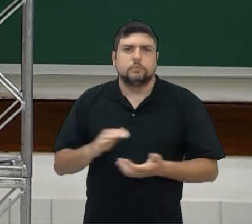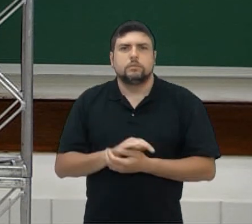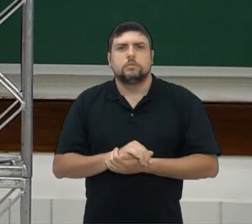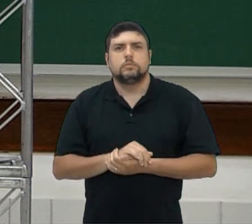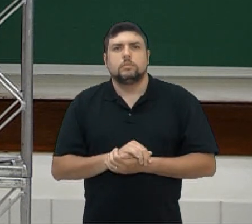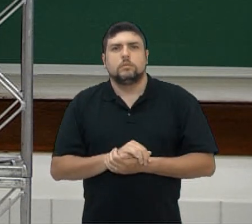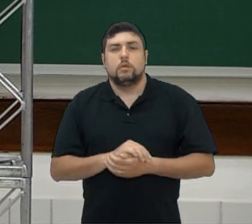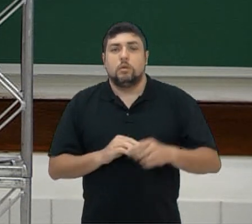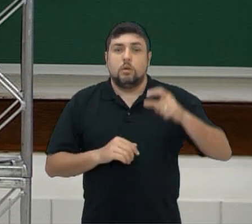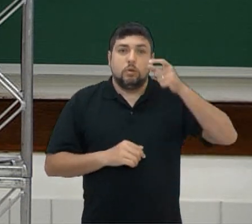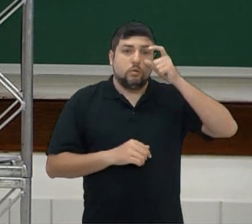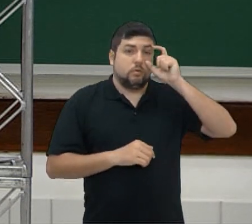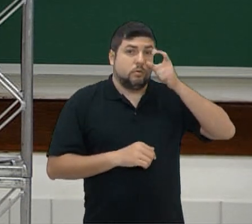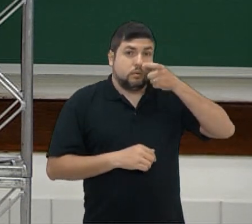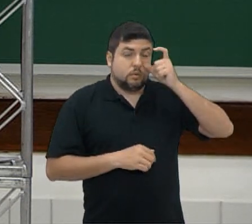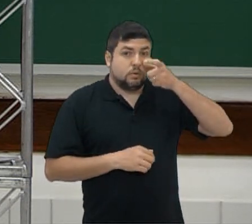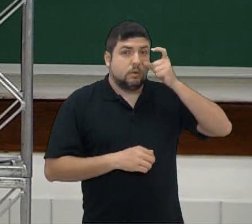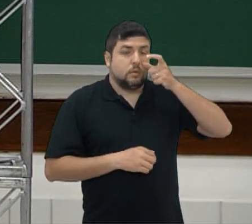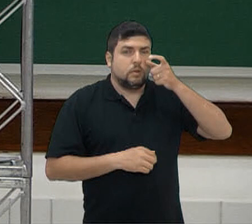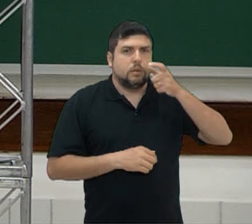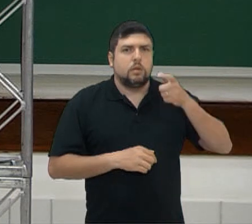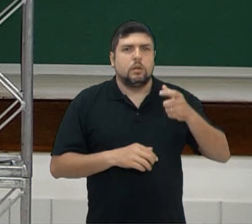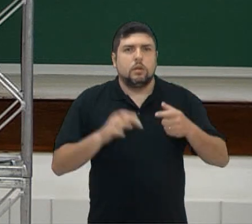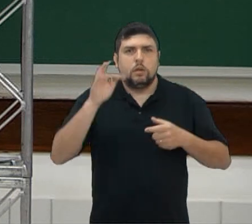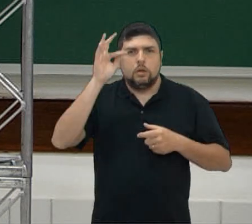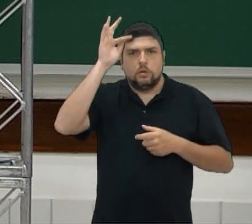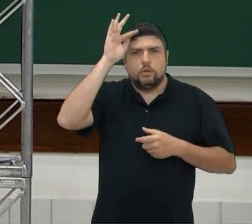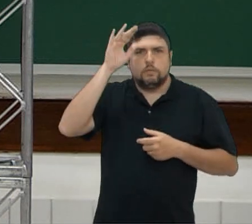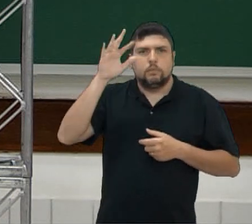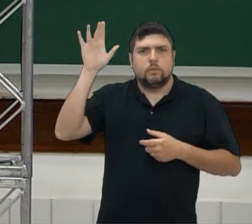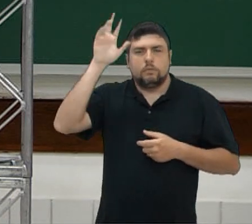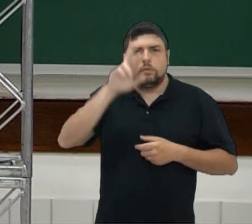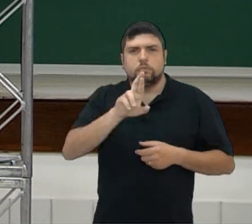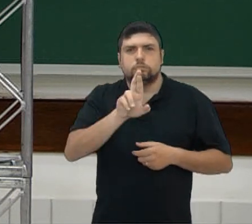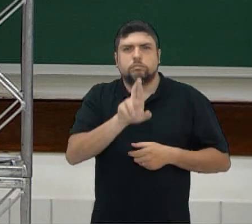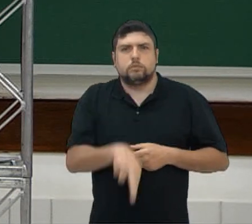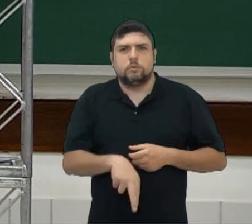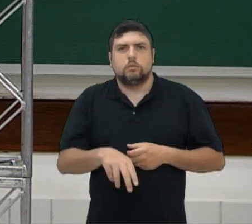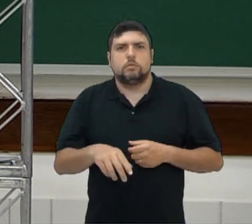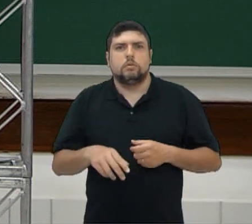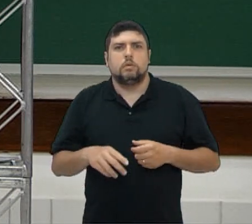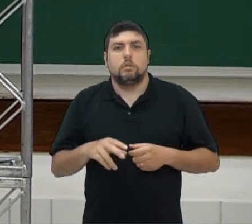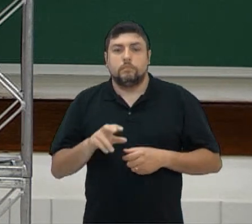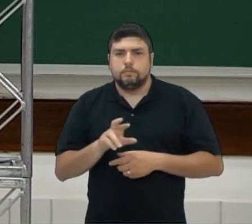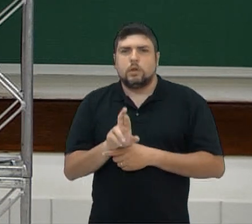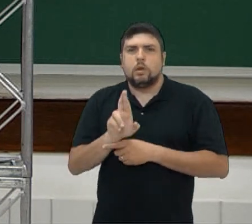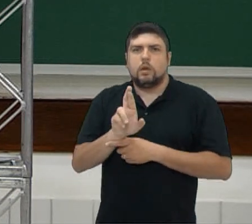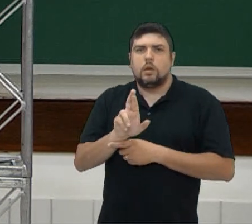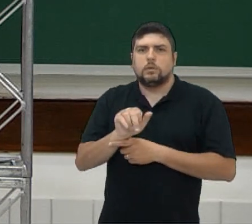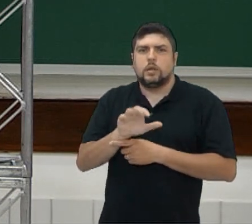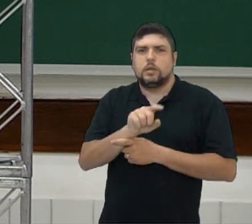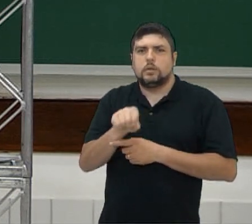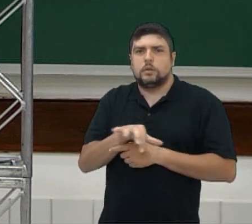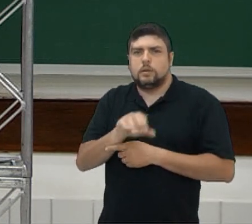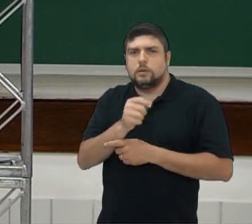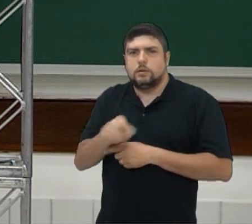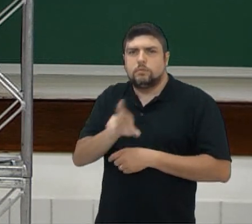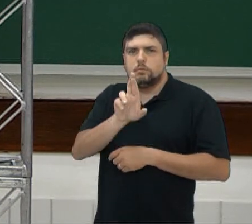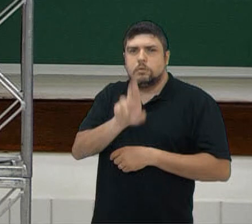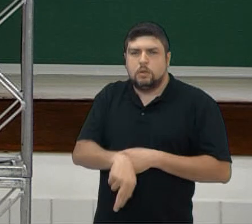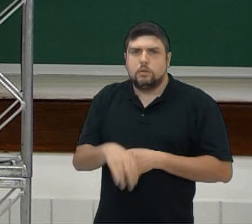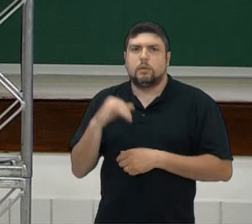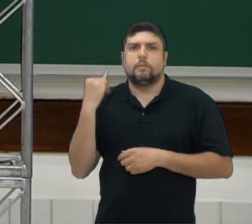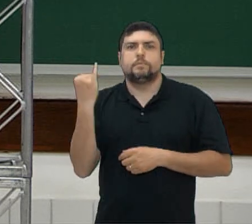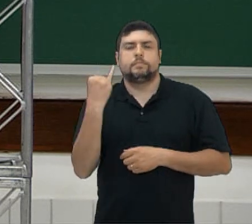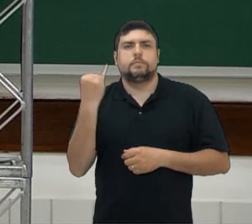o Descartes, ele era um filósofo racionalista, né? Então, para ele, a razão era mais importante. A gente só chega no conhecimento através da razão.